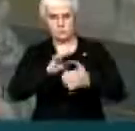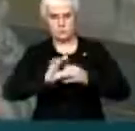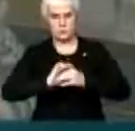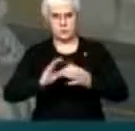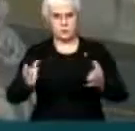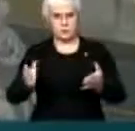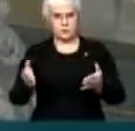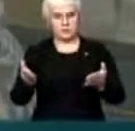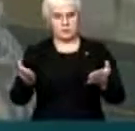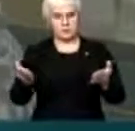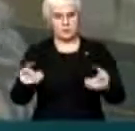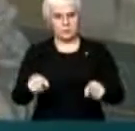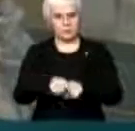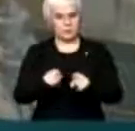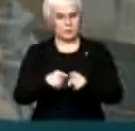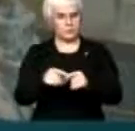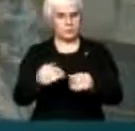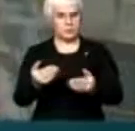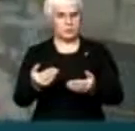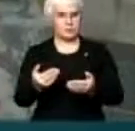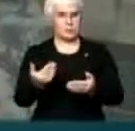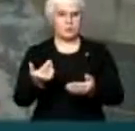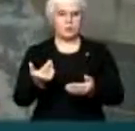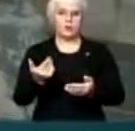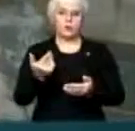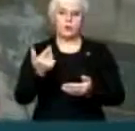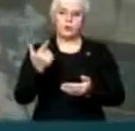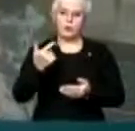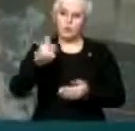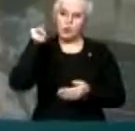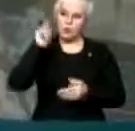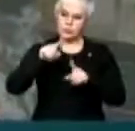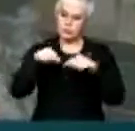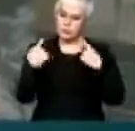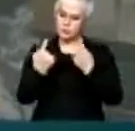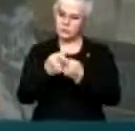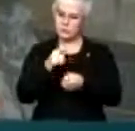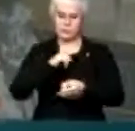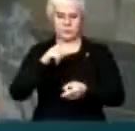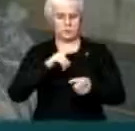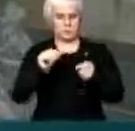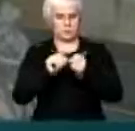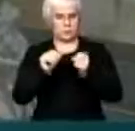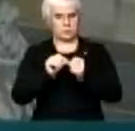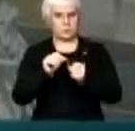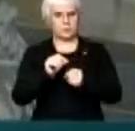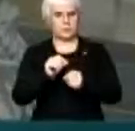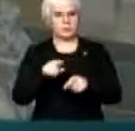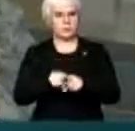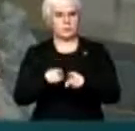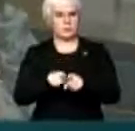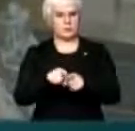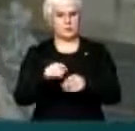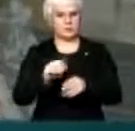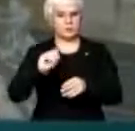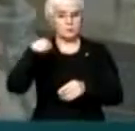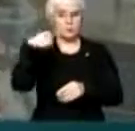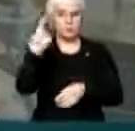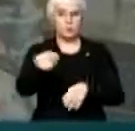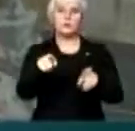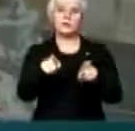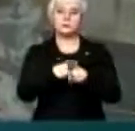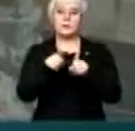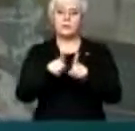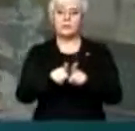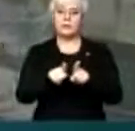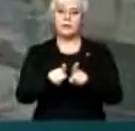de passo à frente disso, que um outro seminário que venhamos a realizar nessa comissão e outro espaço, já seja a partir